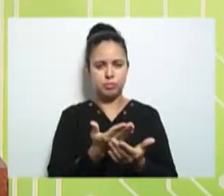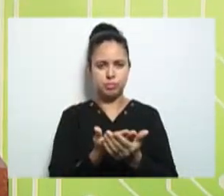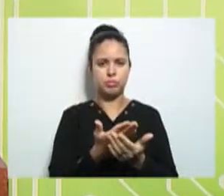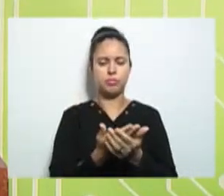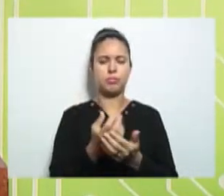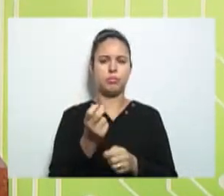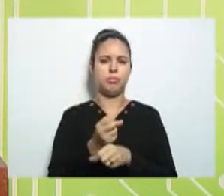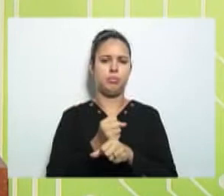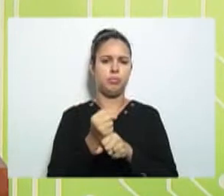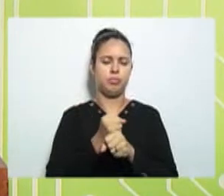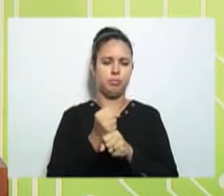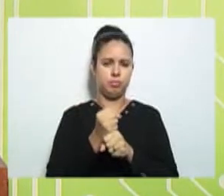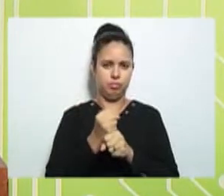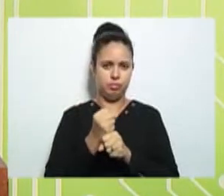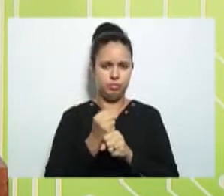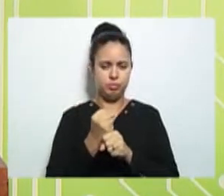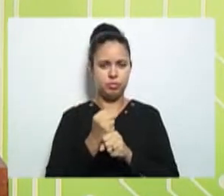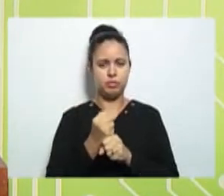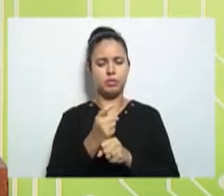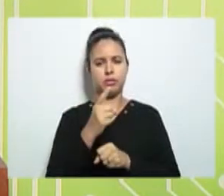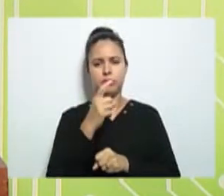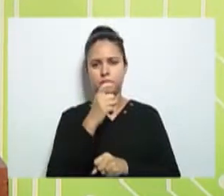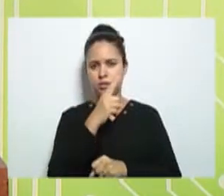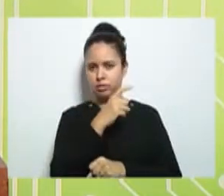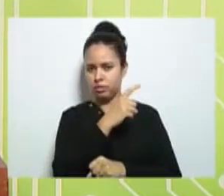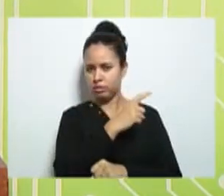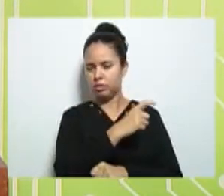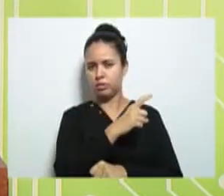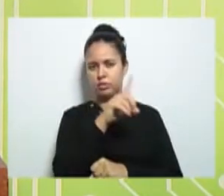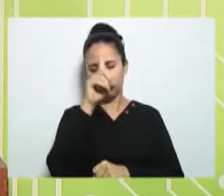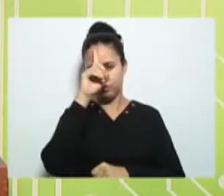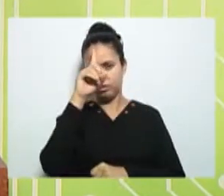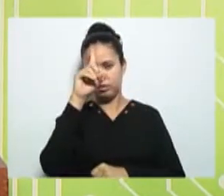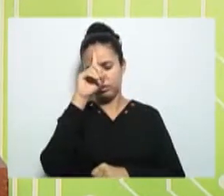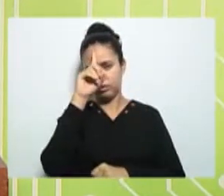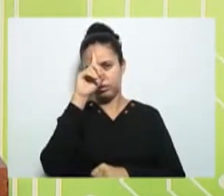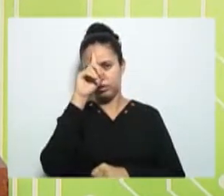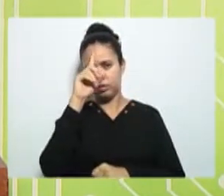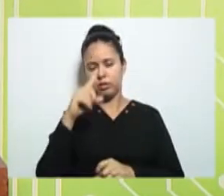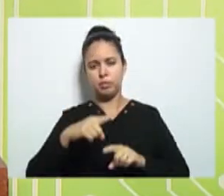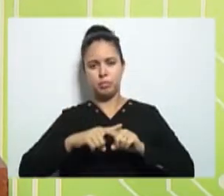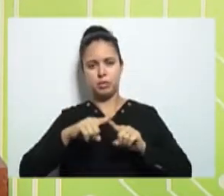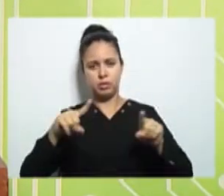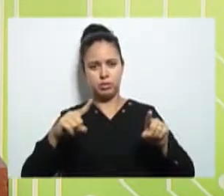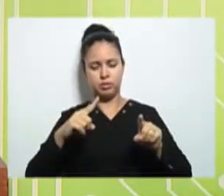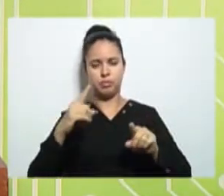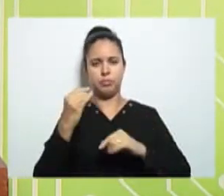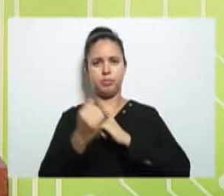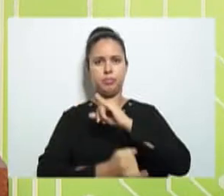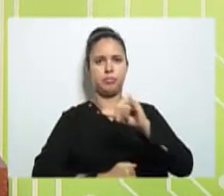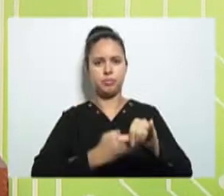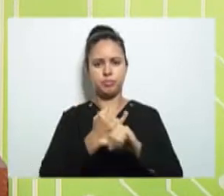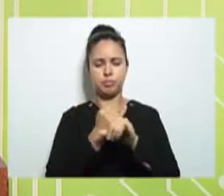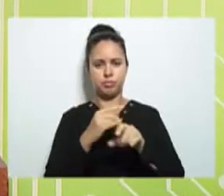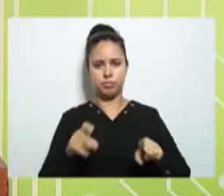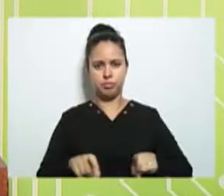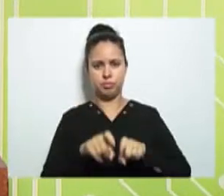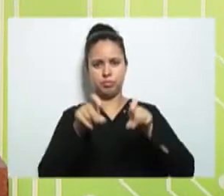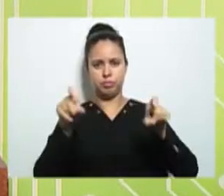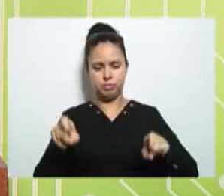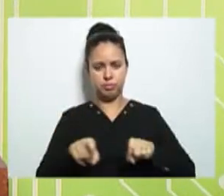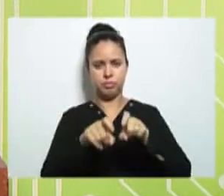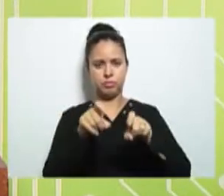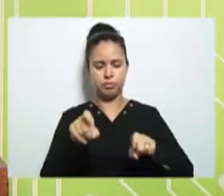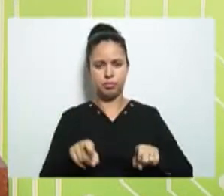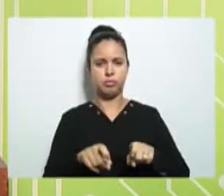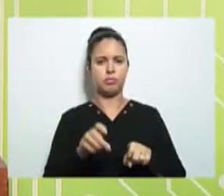para fazer aquilo. Tá? Então é muito difícil, a gente no dia a dia. Tá? Só que a informática é algo tão bacana, tão legal,